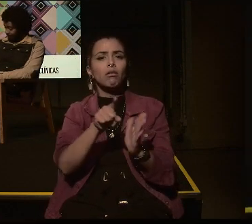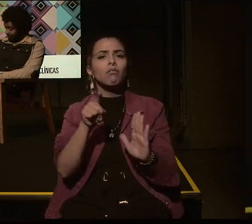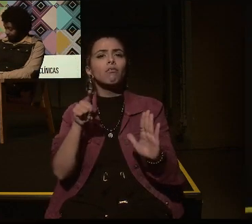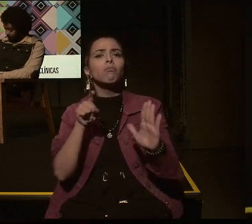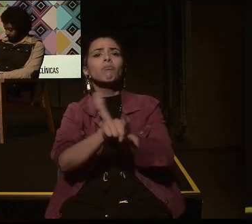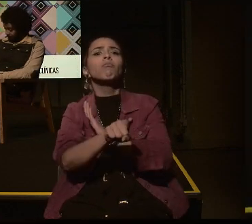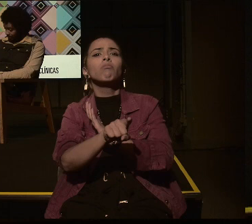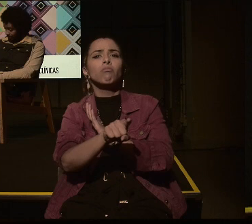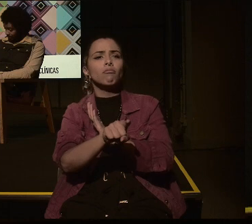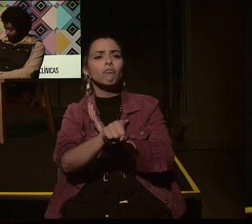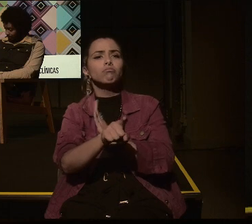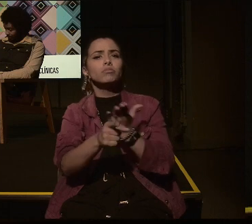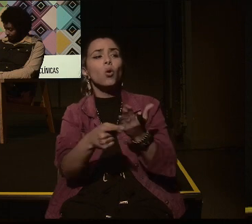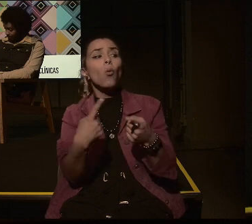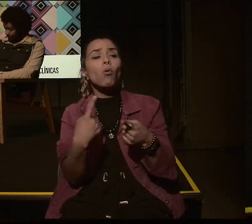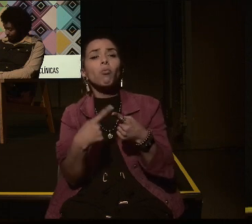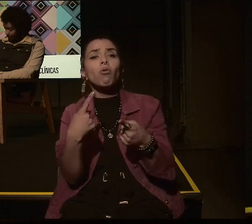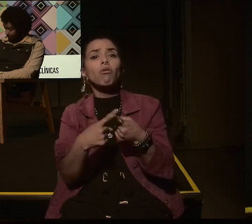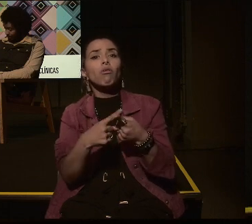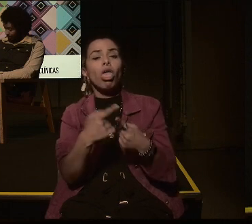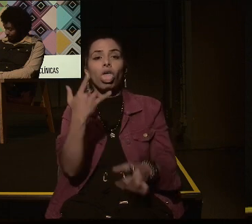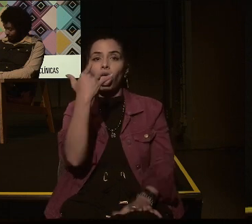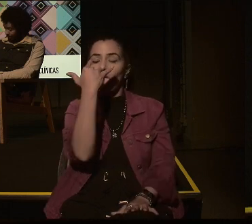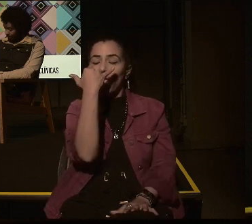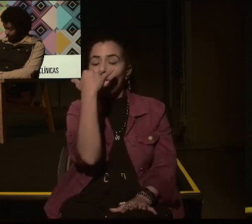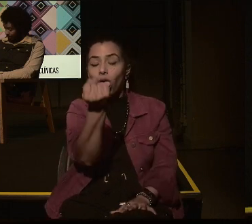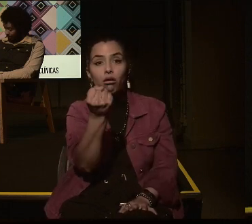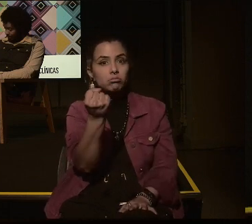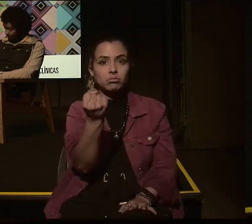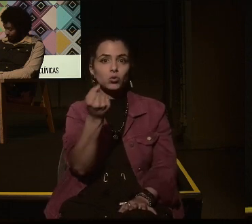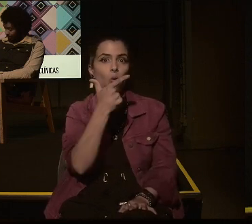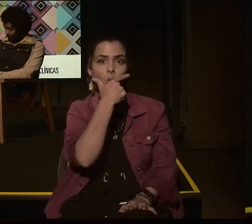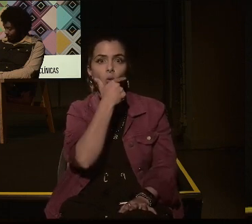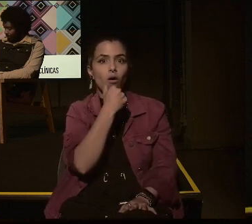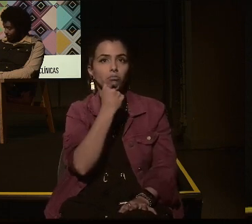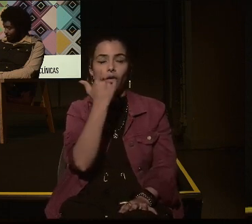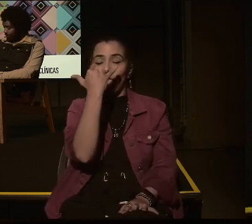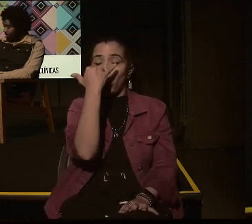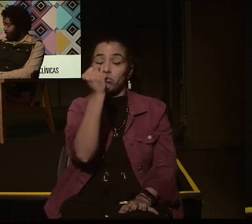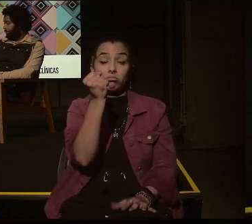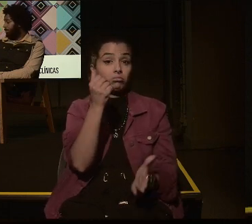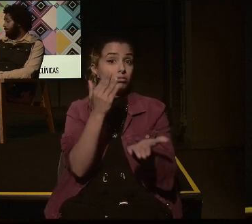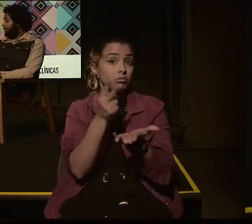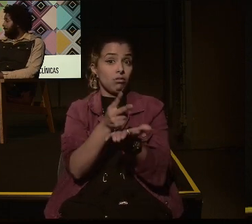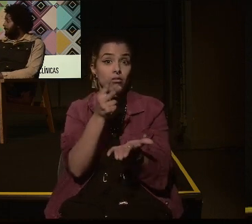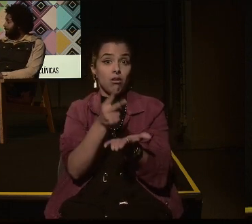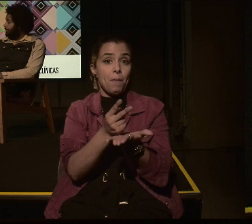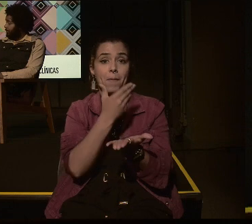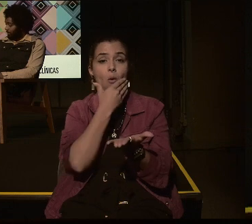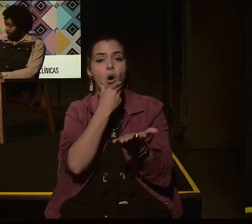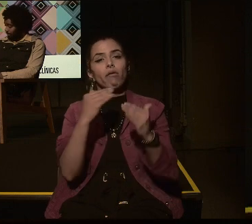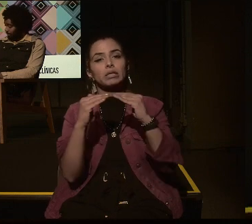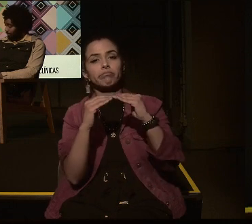a fixação masculina e masculinista acima de tudo,